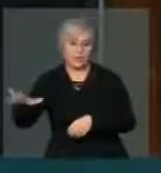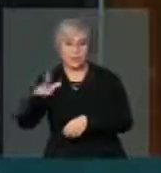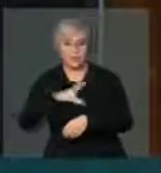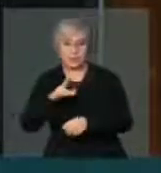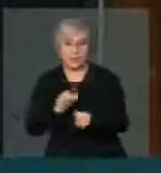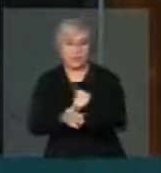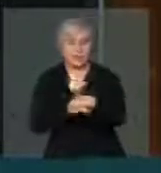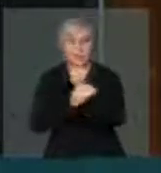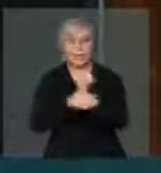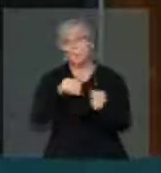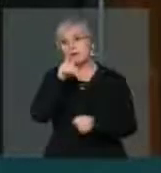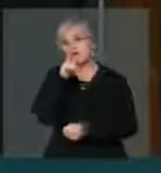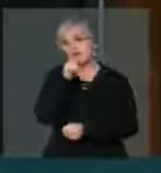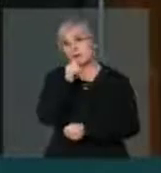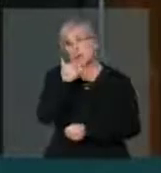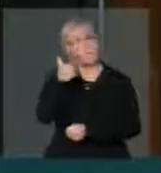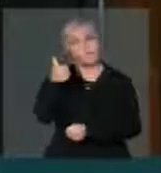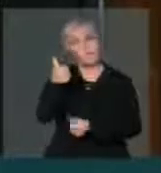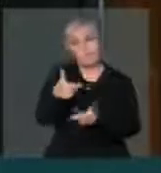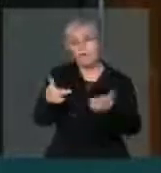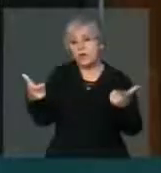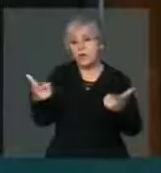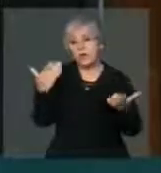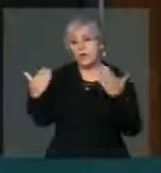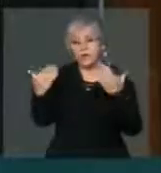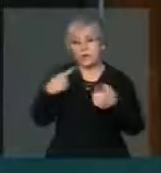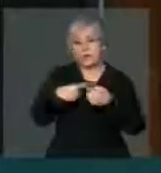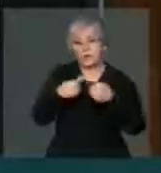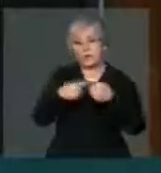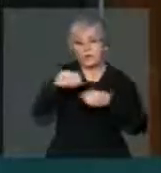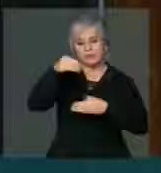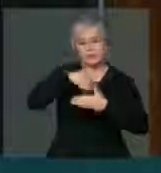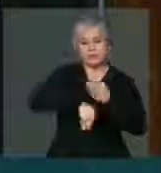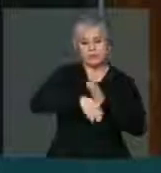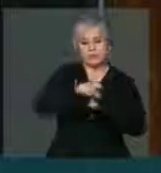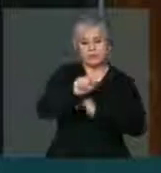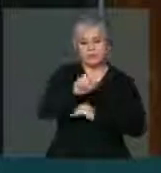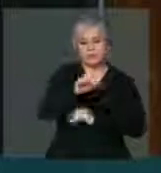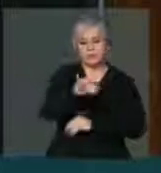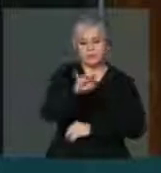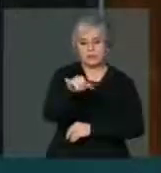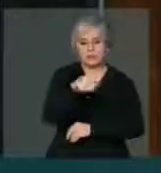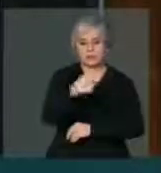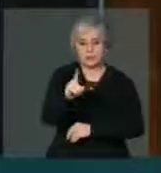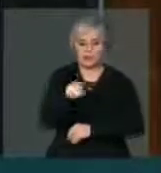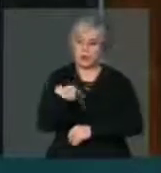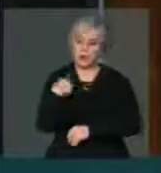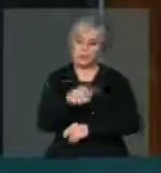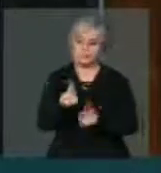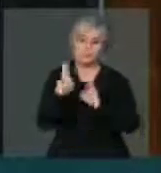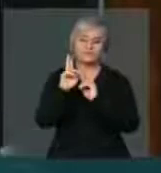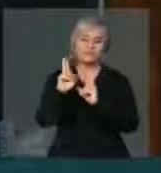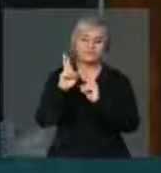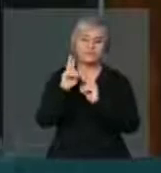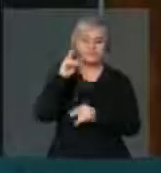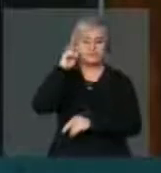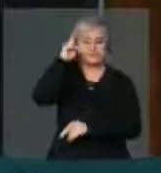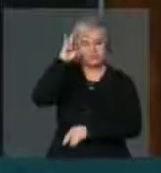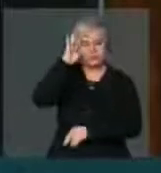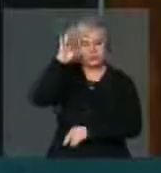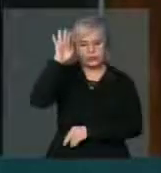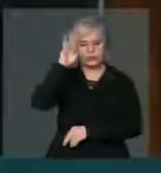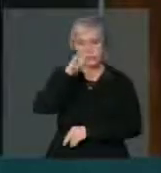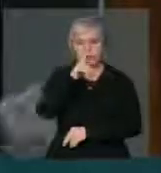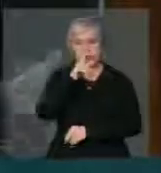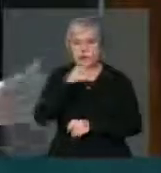garantia hídrica maior do que as cidades do sertão. E no sertão a nossa esperança e o nosso sonho da